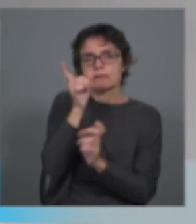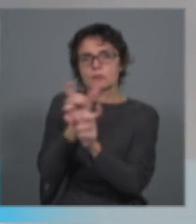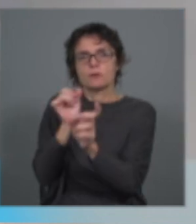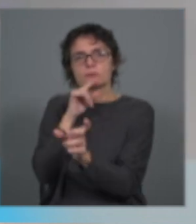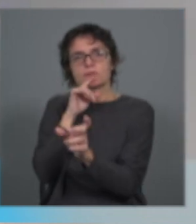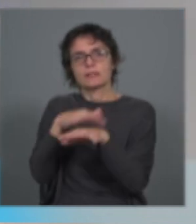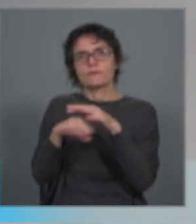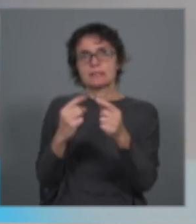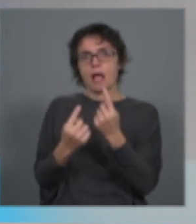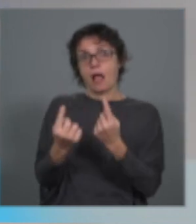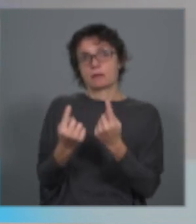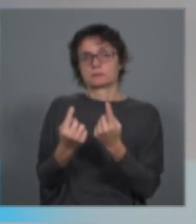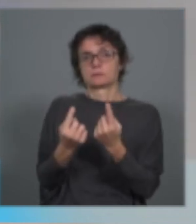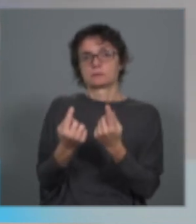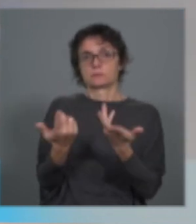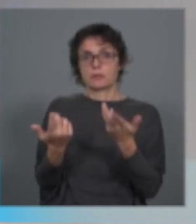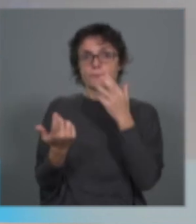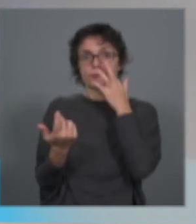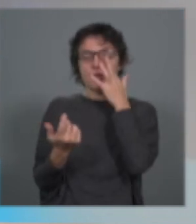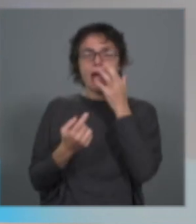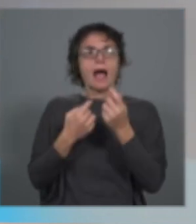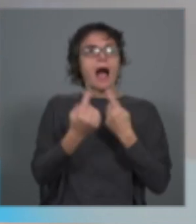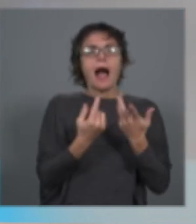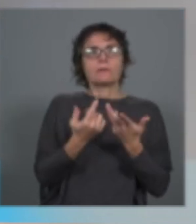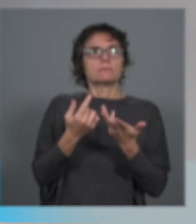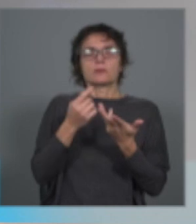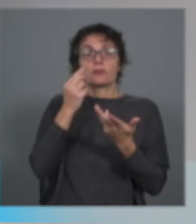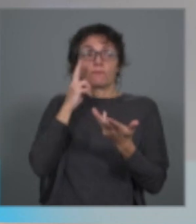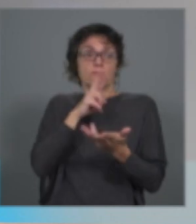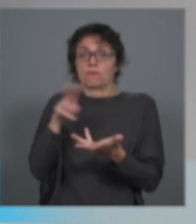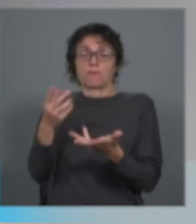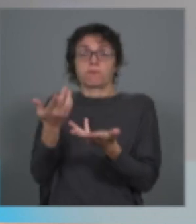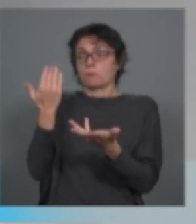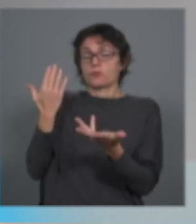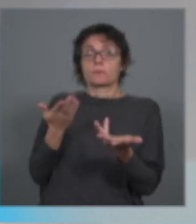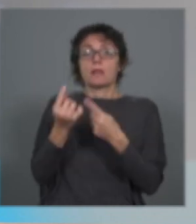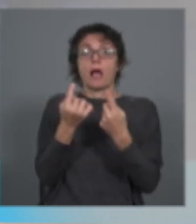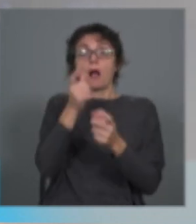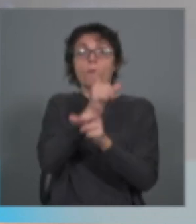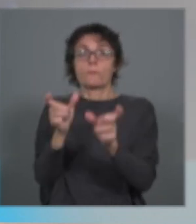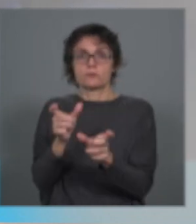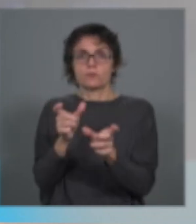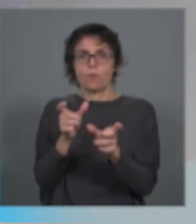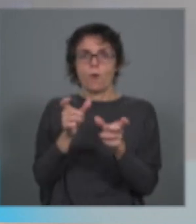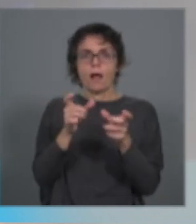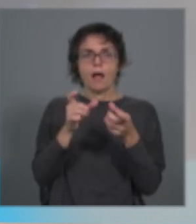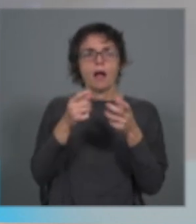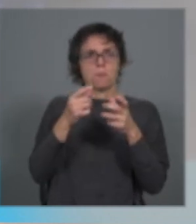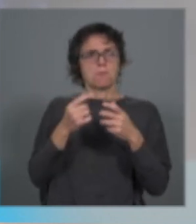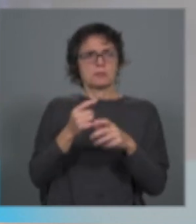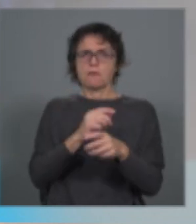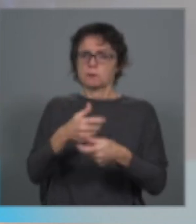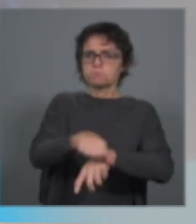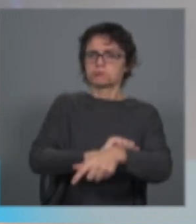comportamentos irracionais e, com o medo que lhes incutiram, passam a ter esses mesmos comportamentos. Portanto, o apelo, que é um